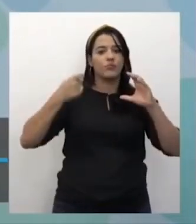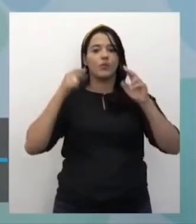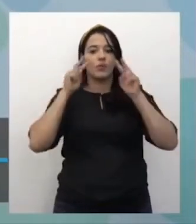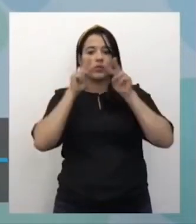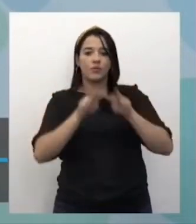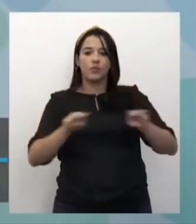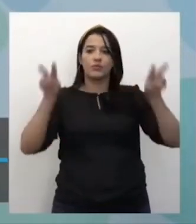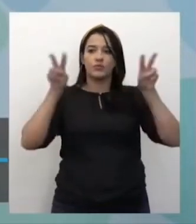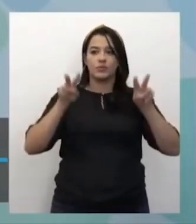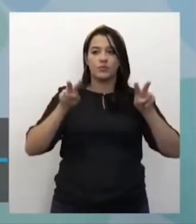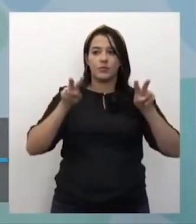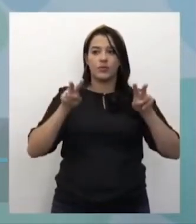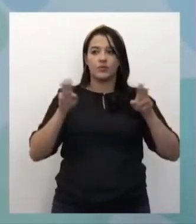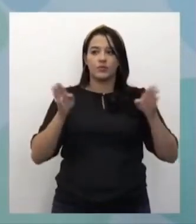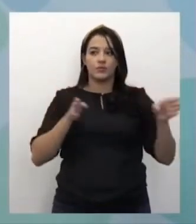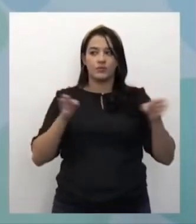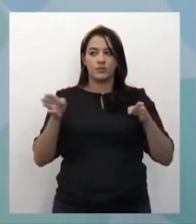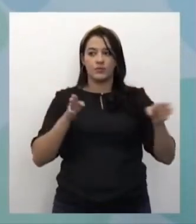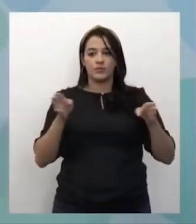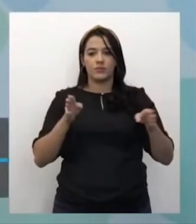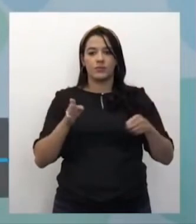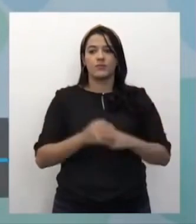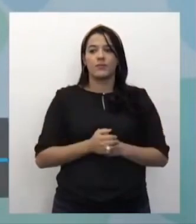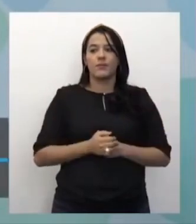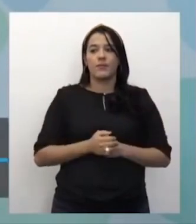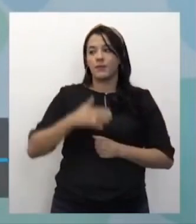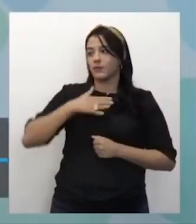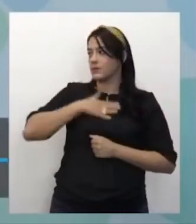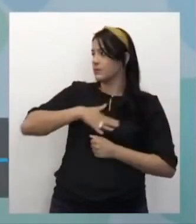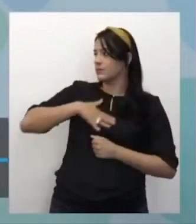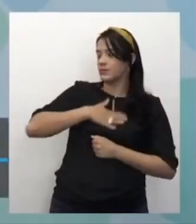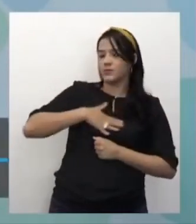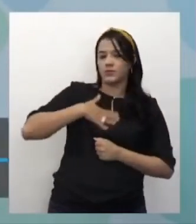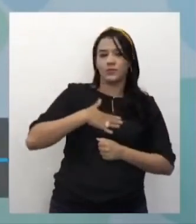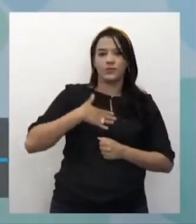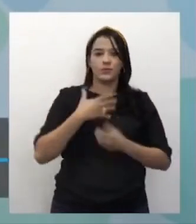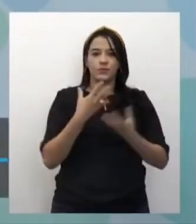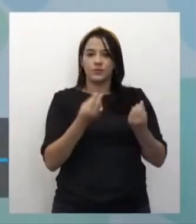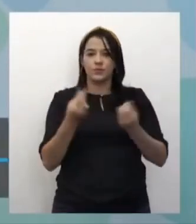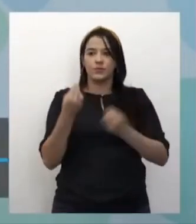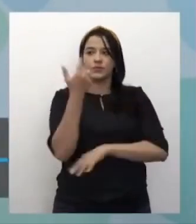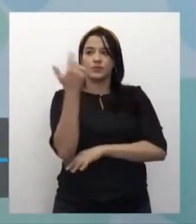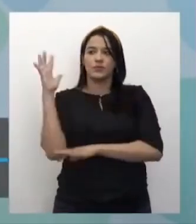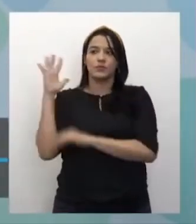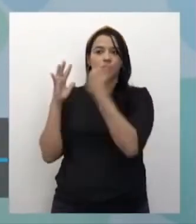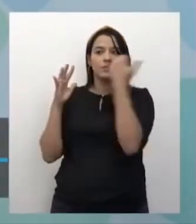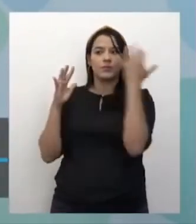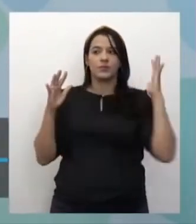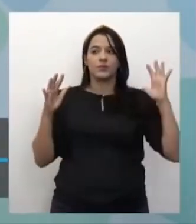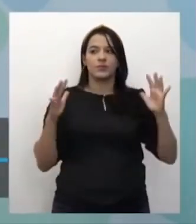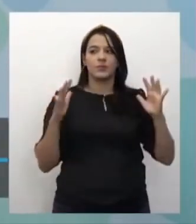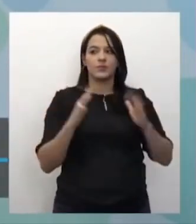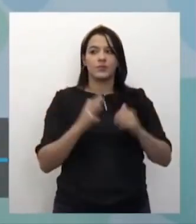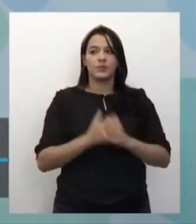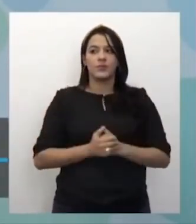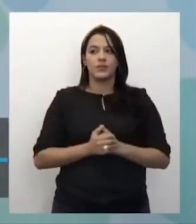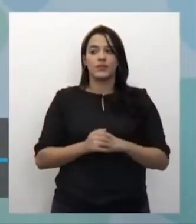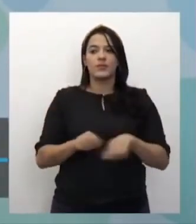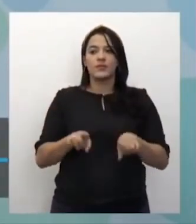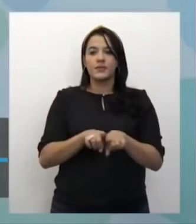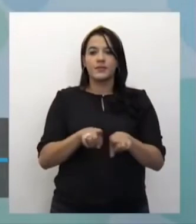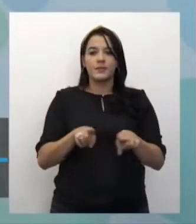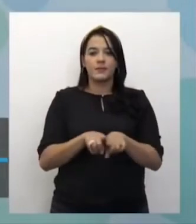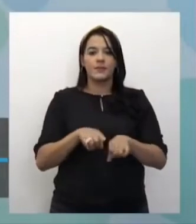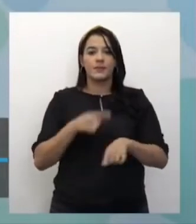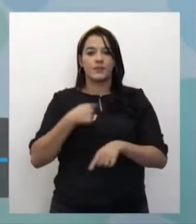já há algum tempo e gosto muito da natureza, né? Isso me veio a fazer também,